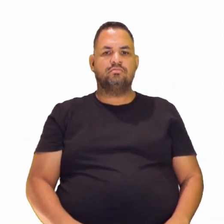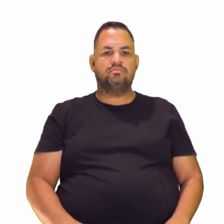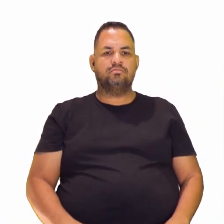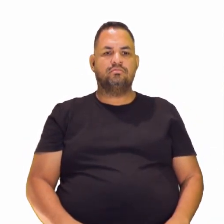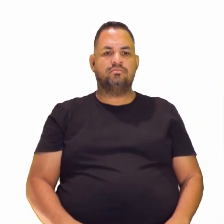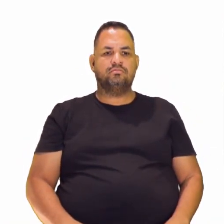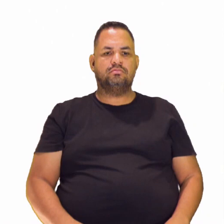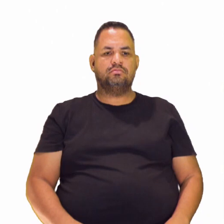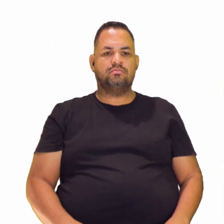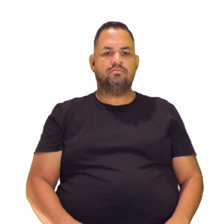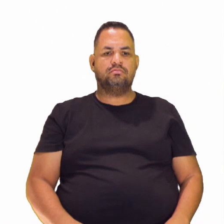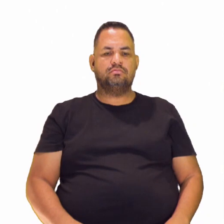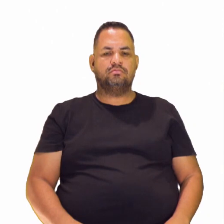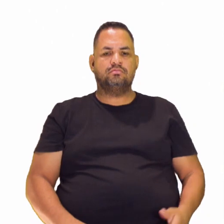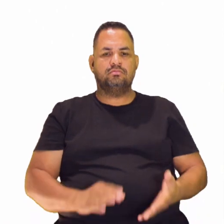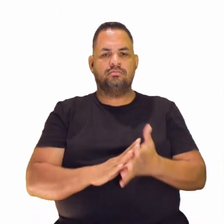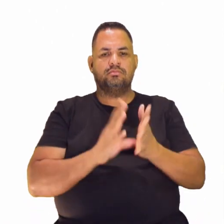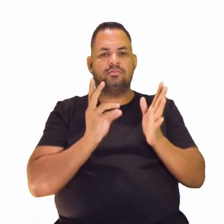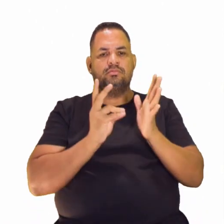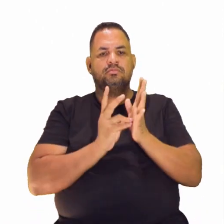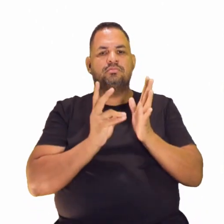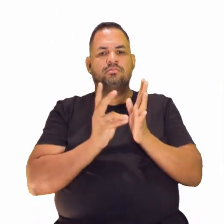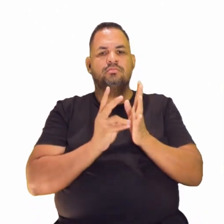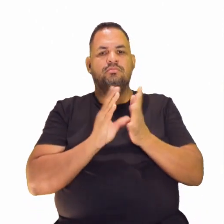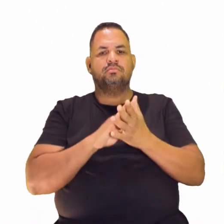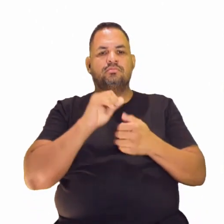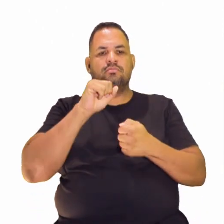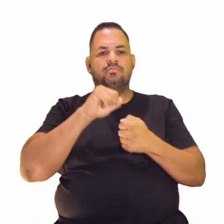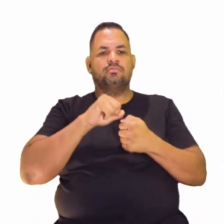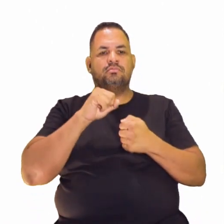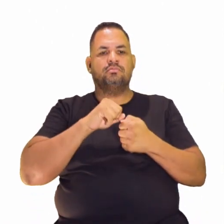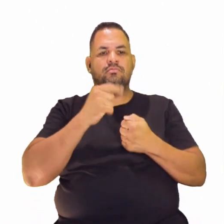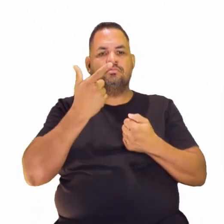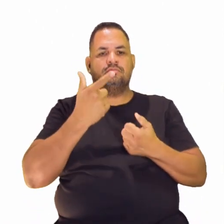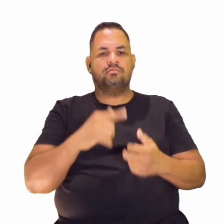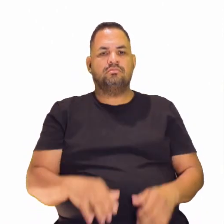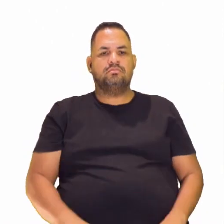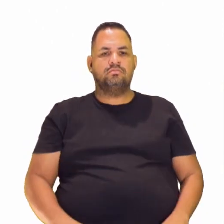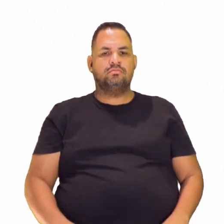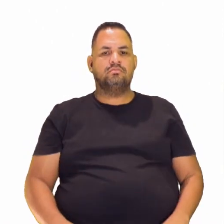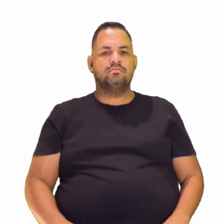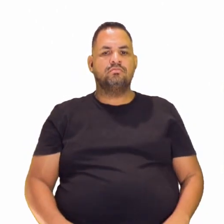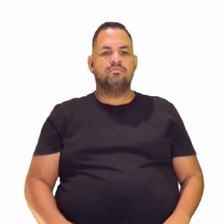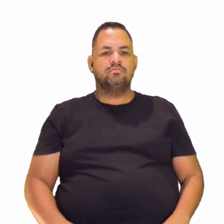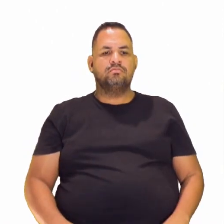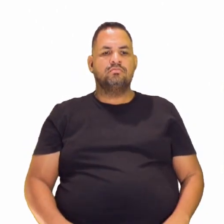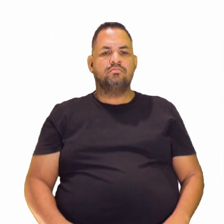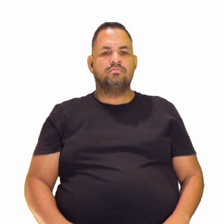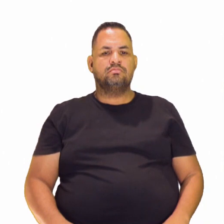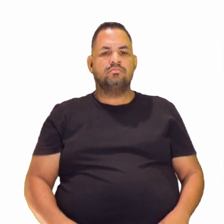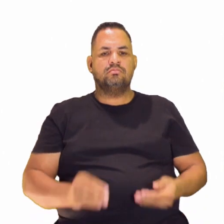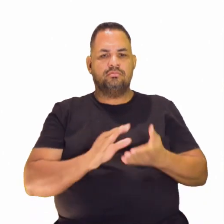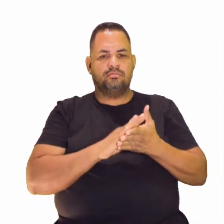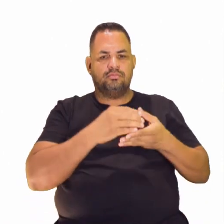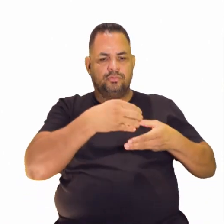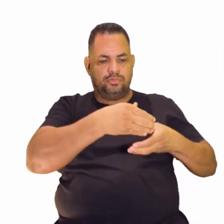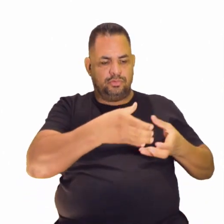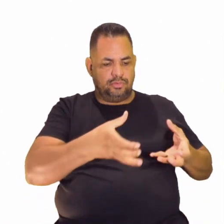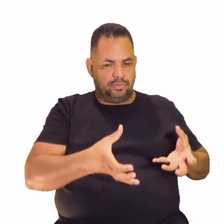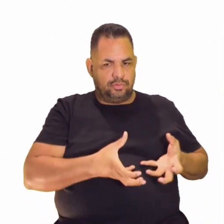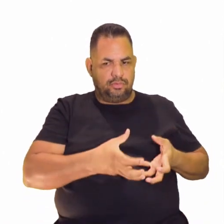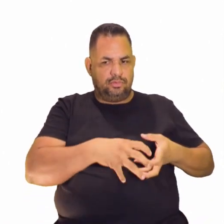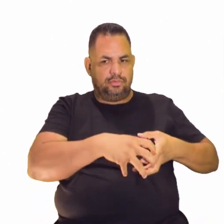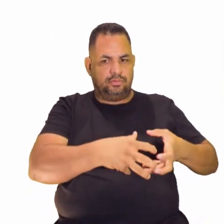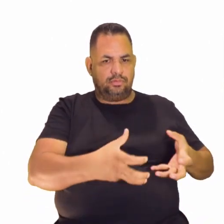de pessoas, de índios, né? Fazendo ali com cestos,